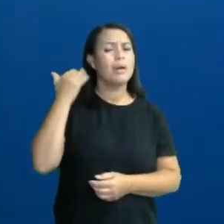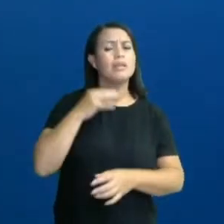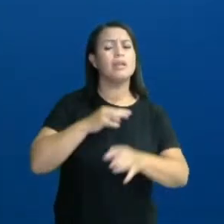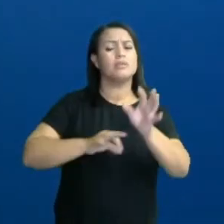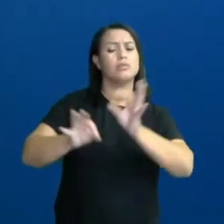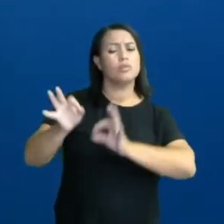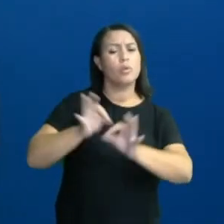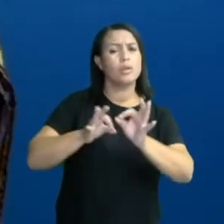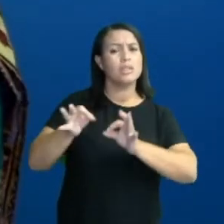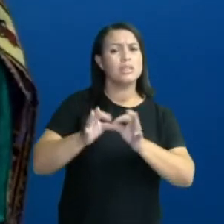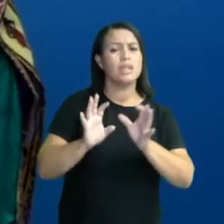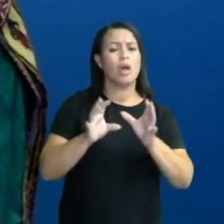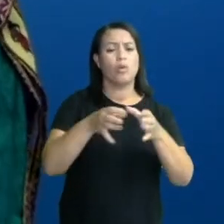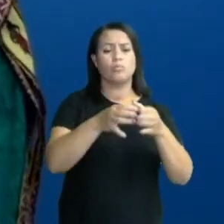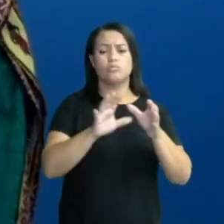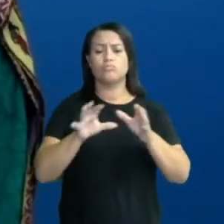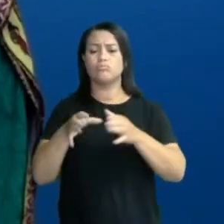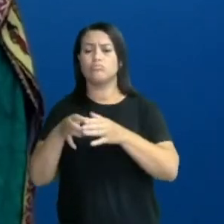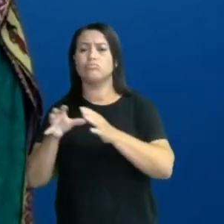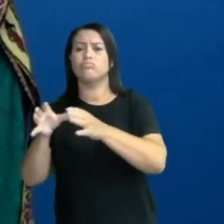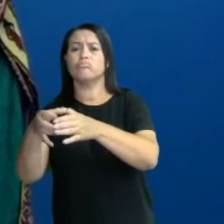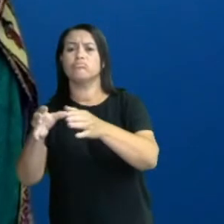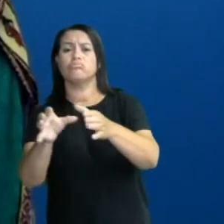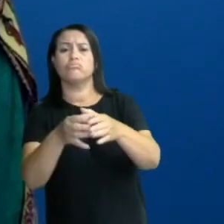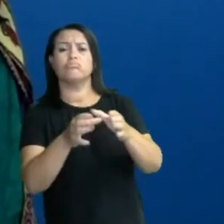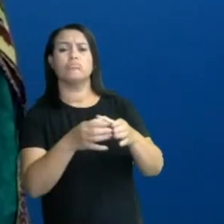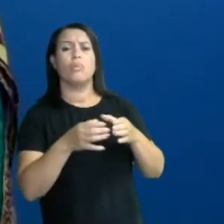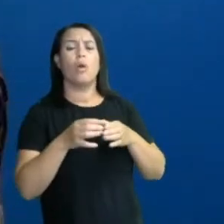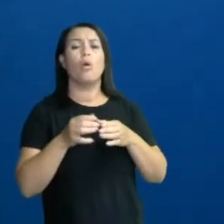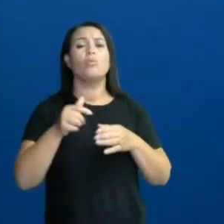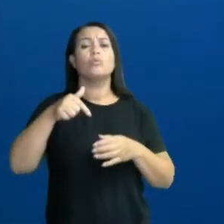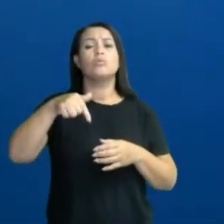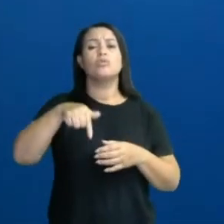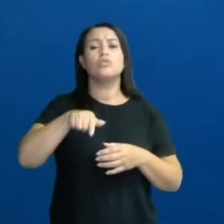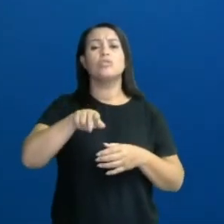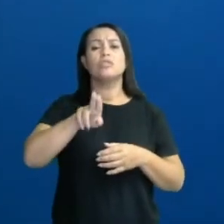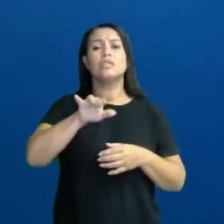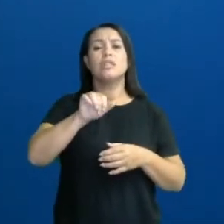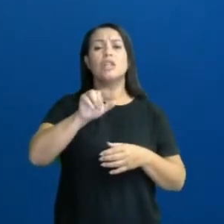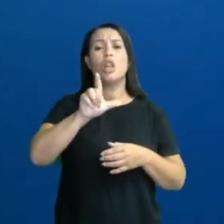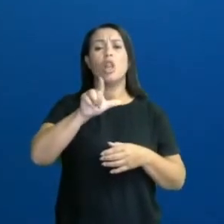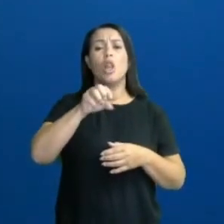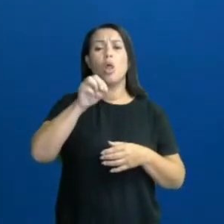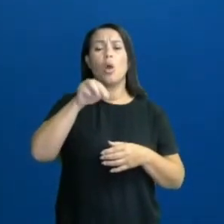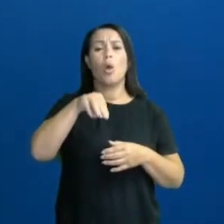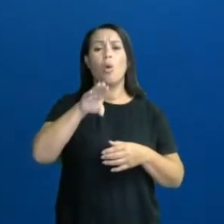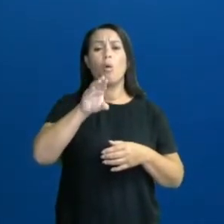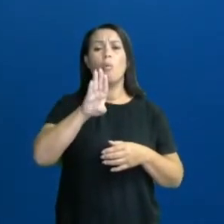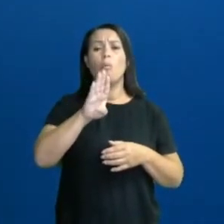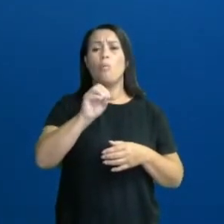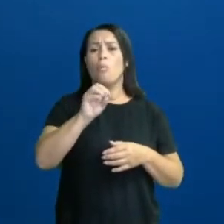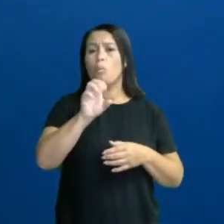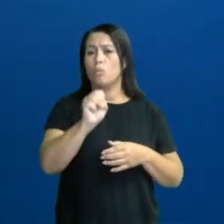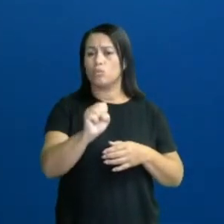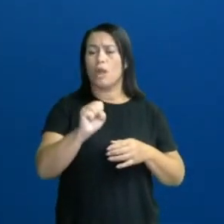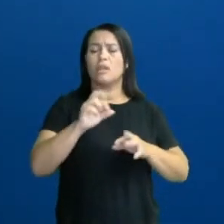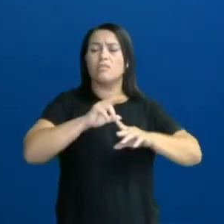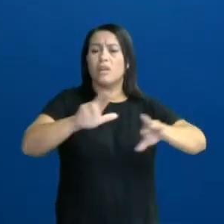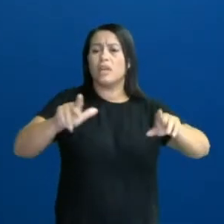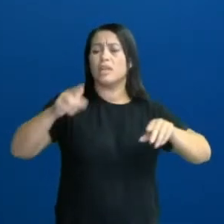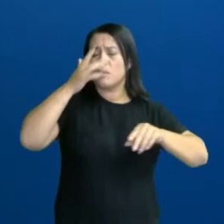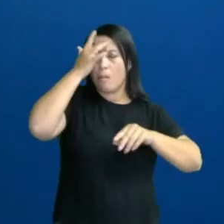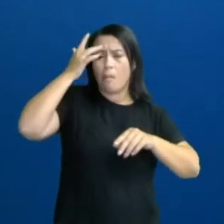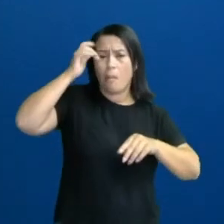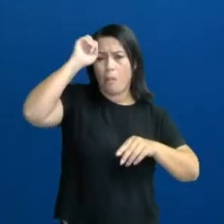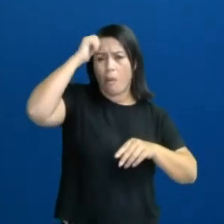organizaram, formaram os quilombos, né? Que os quilombos foram formados o quê? Pelos diferentes povos africanos